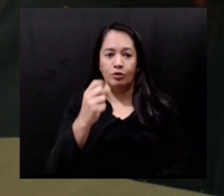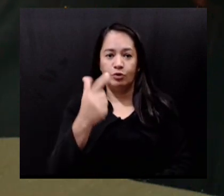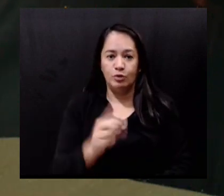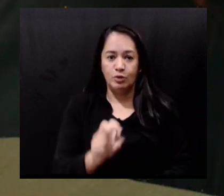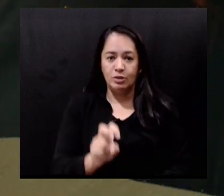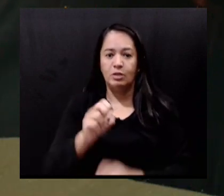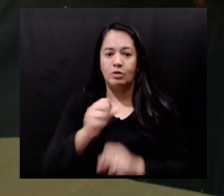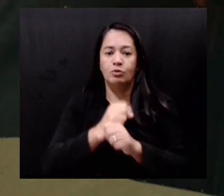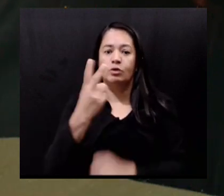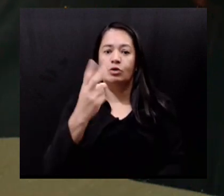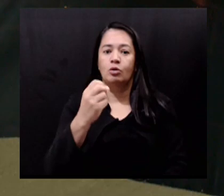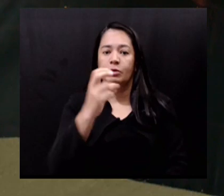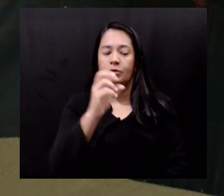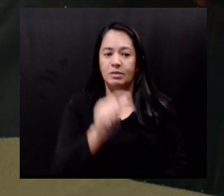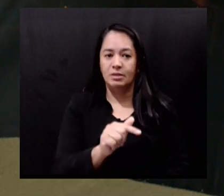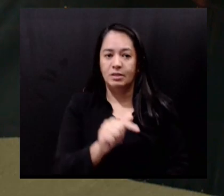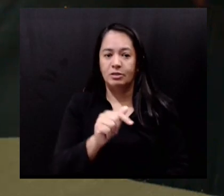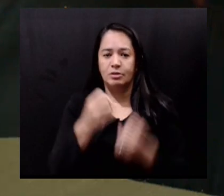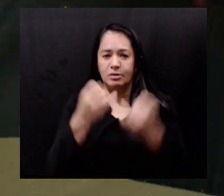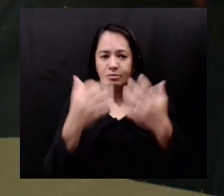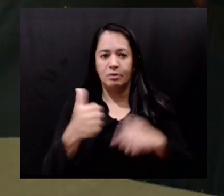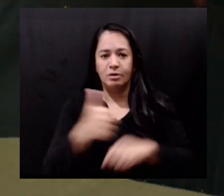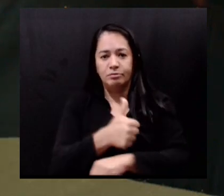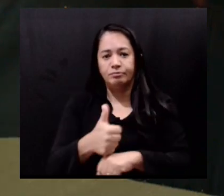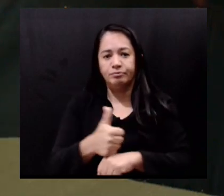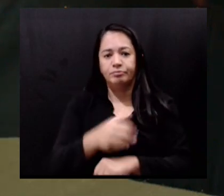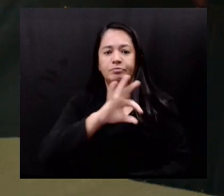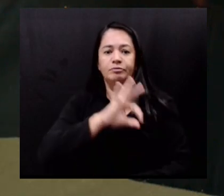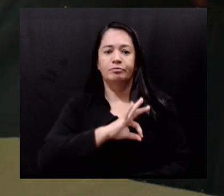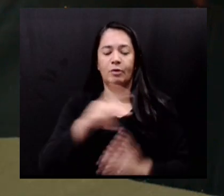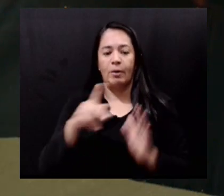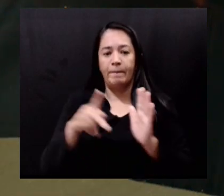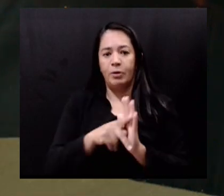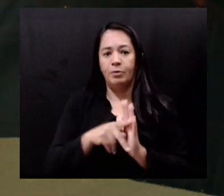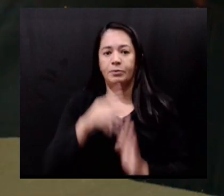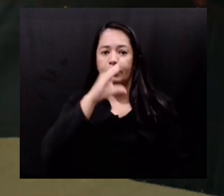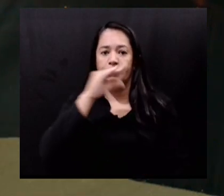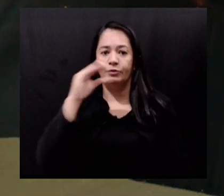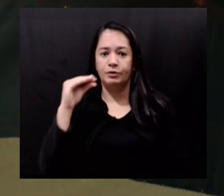cargos e carreiras e vencimentos dos servidores públicos municipais.